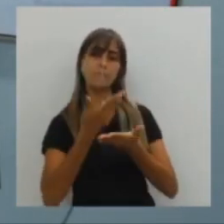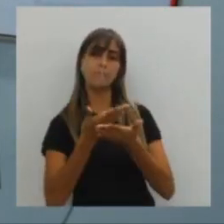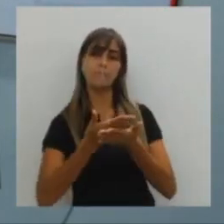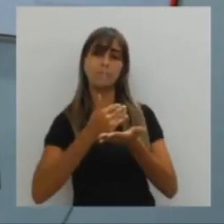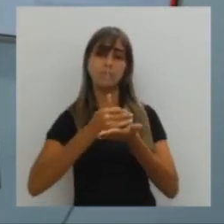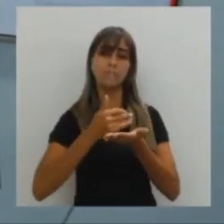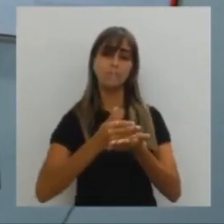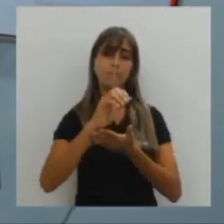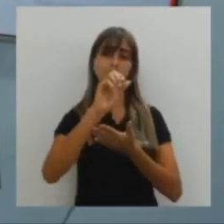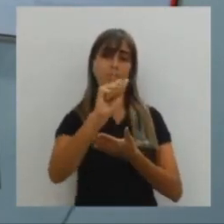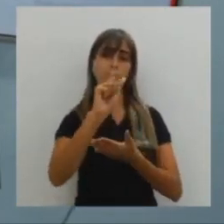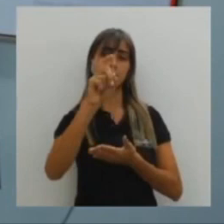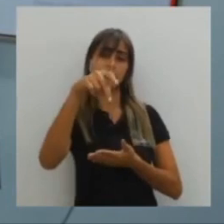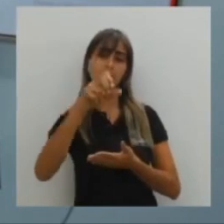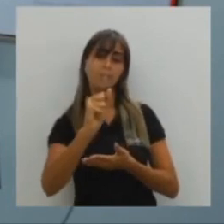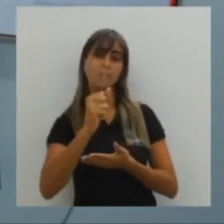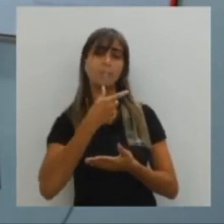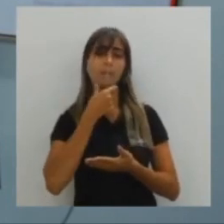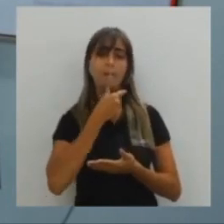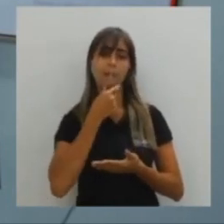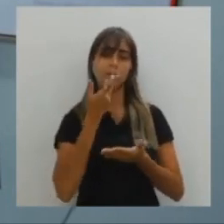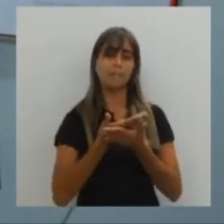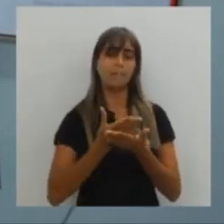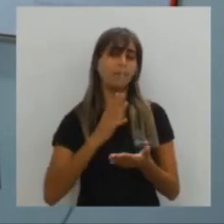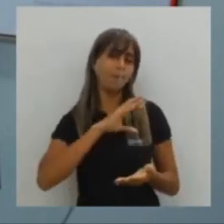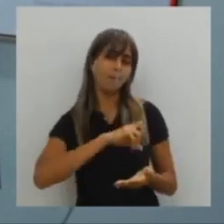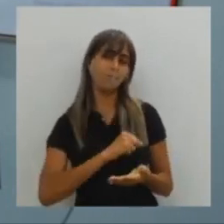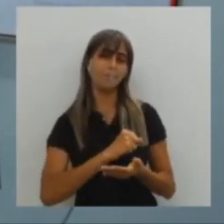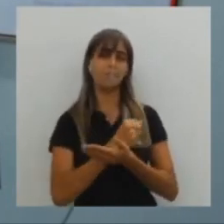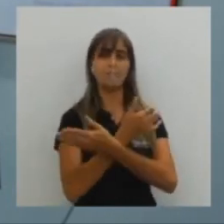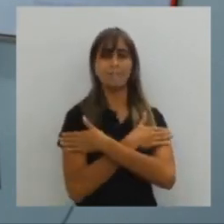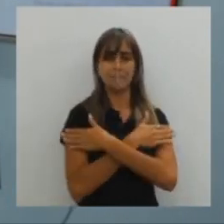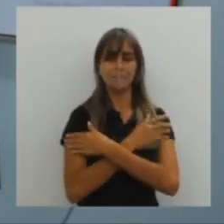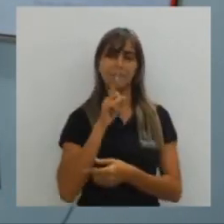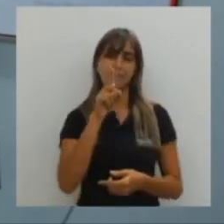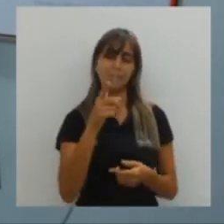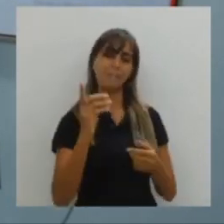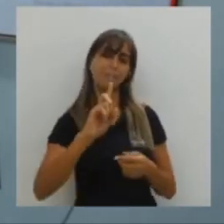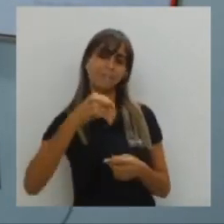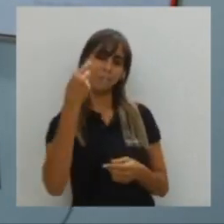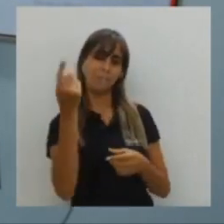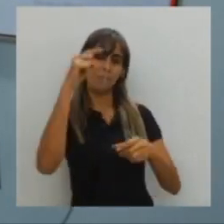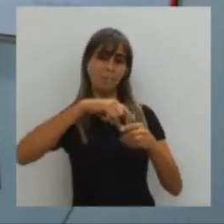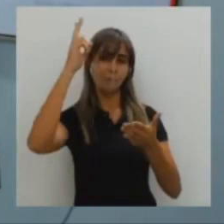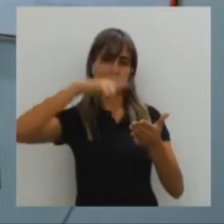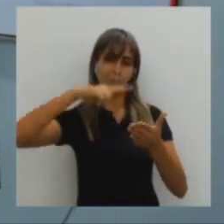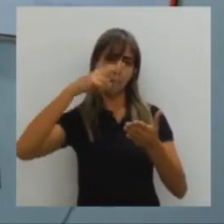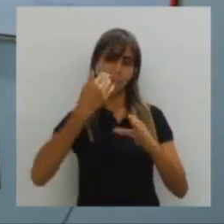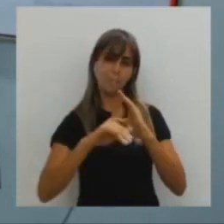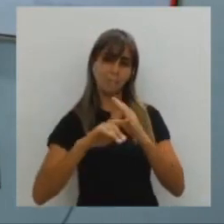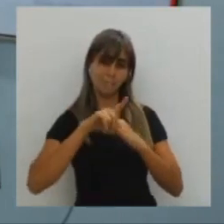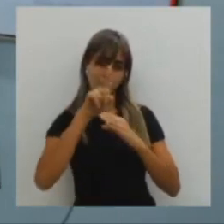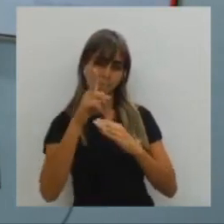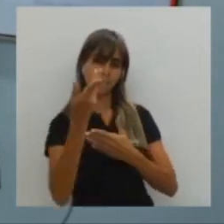começando, a Leandra disse aqui, eita, aula de inglês, eu amo. Leandra, um forte abraço para você. E aí daqui a pouco eu volto para ler as mensagens de vocês, a